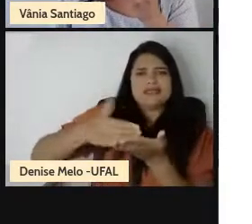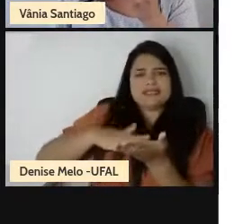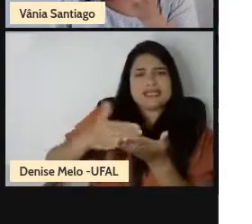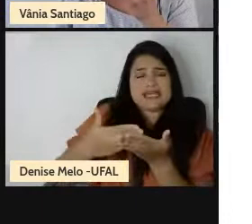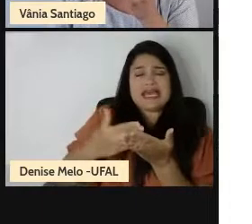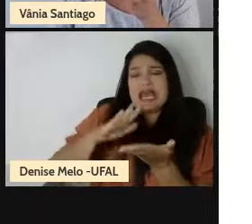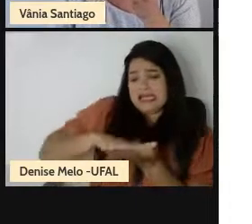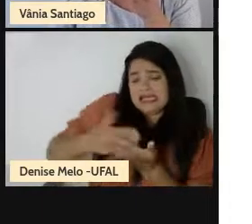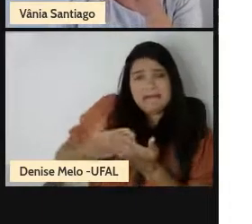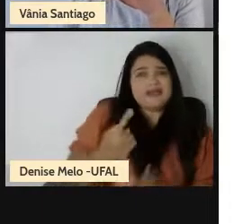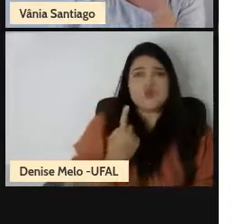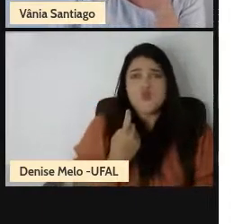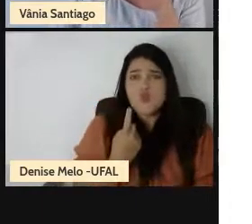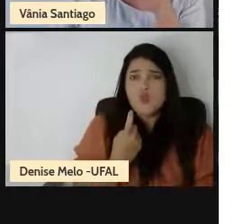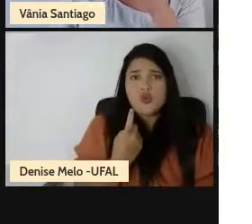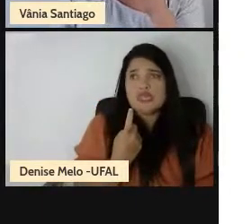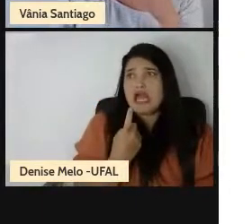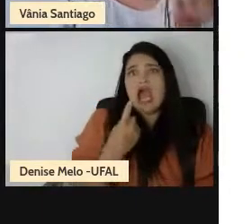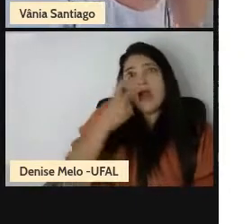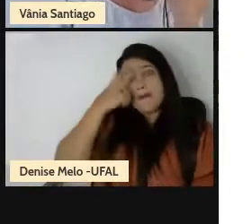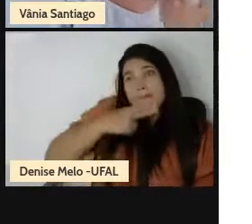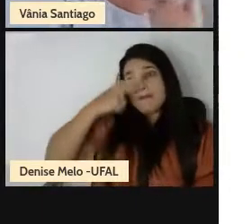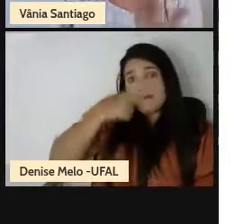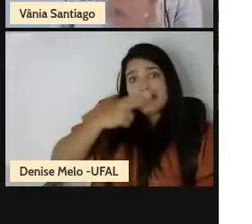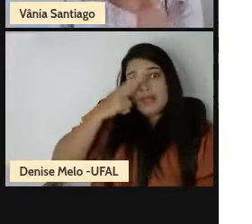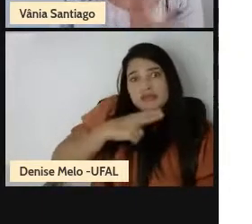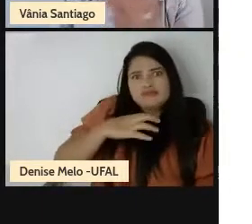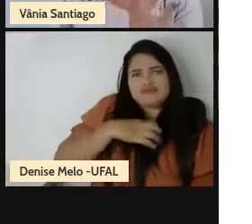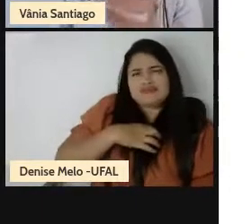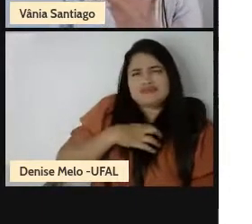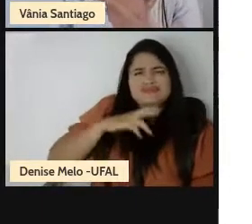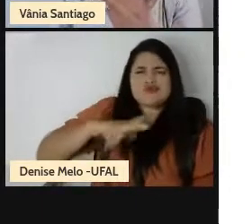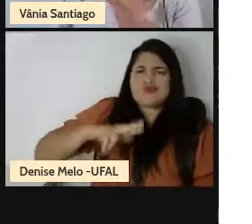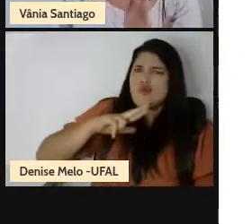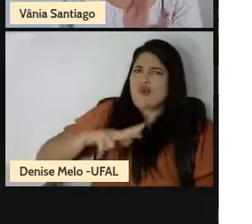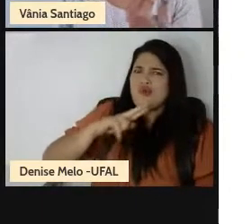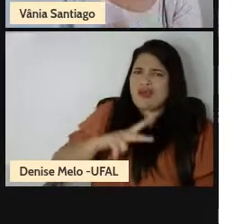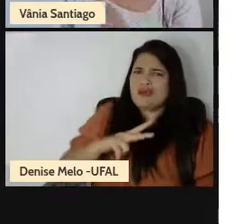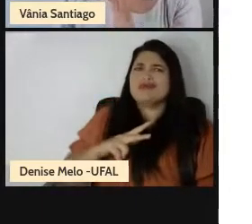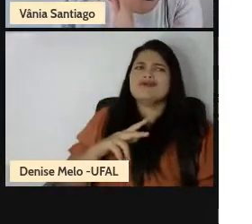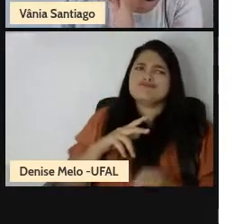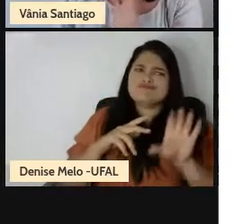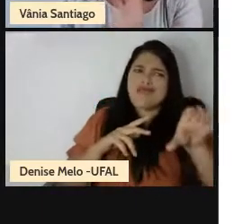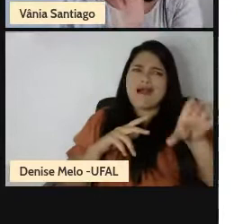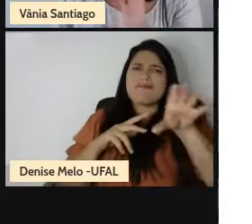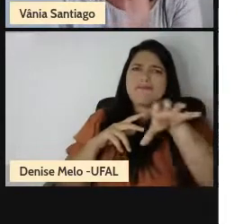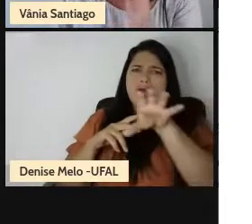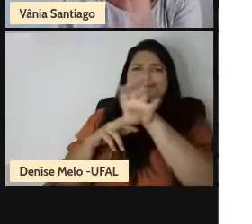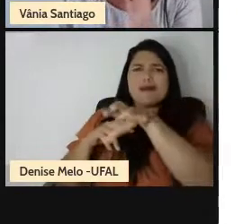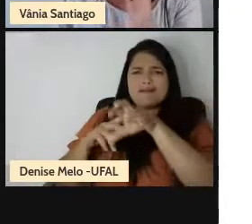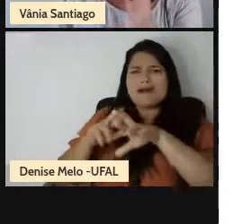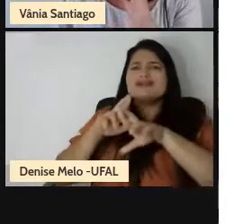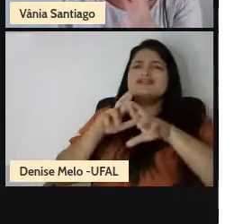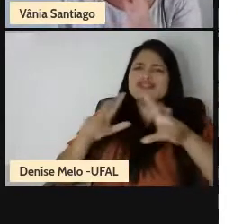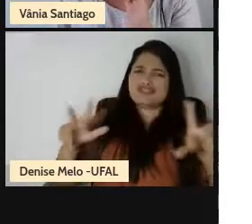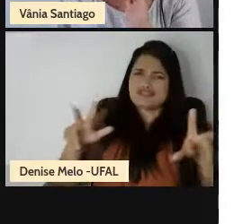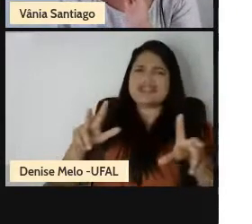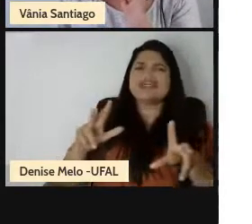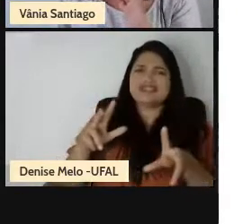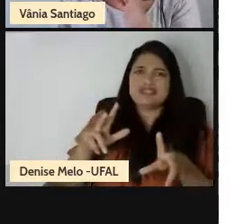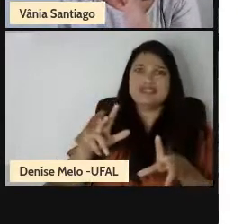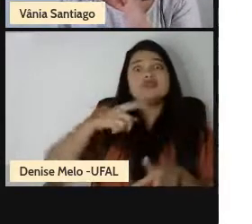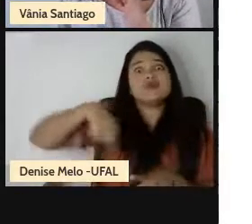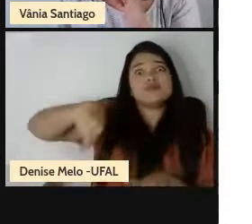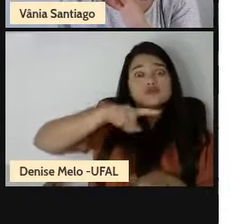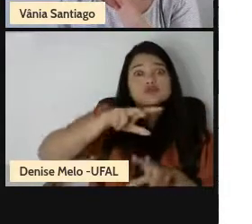não é de uma forma só que se faz. Então, esse mapeamento já vem mostrando isso há algum tempo, e a gente tem mais coisas para pensar sobre